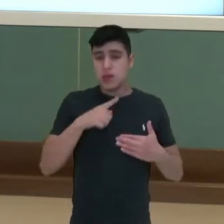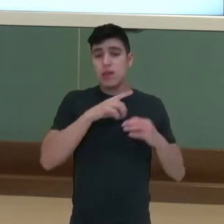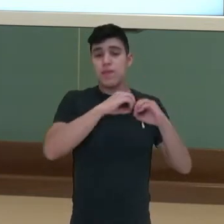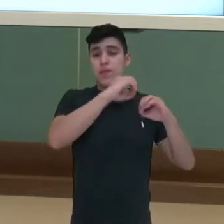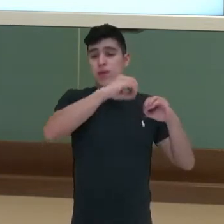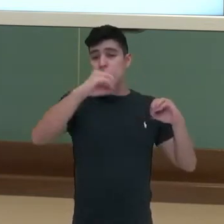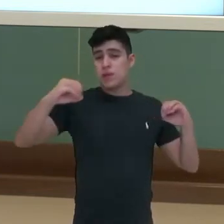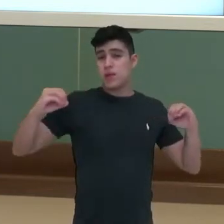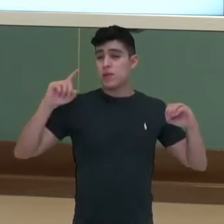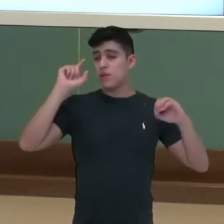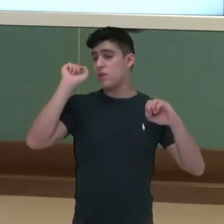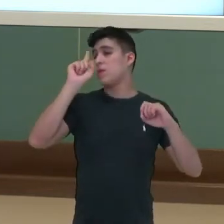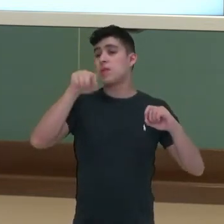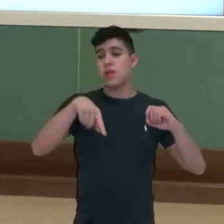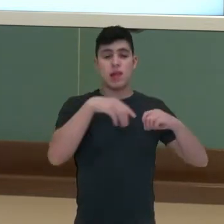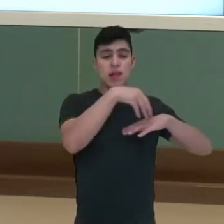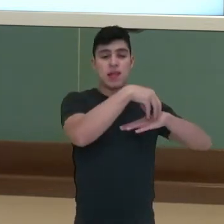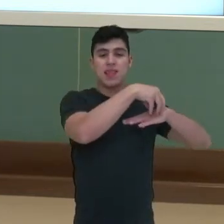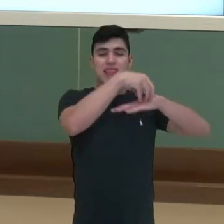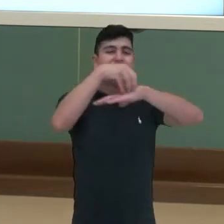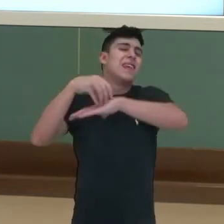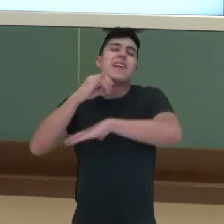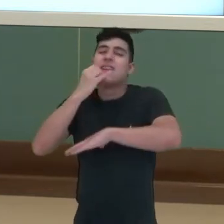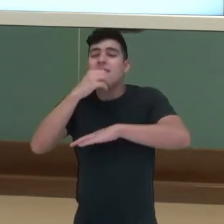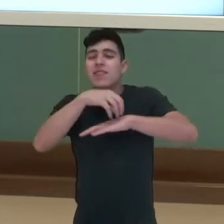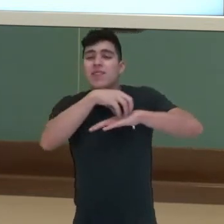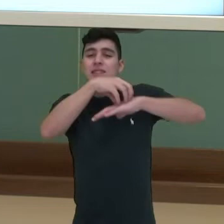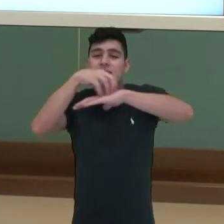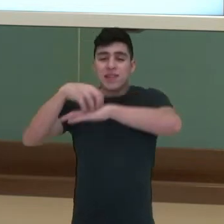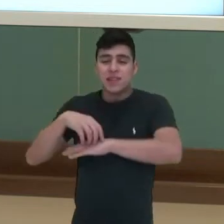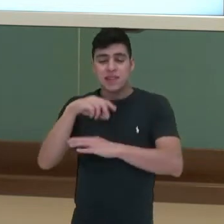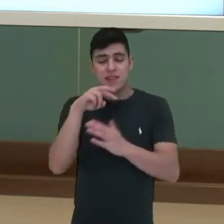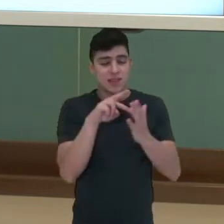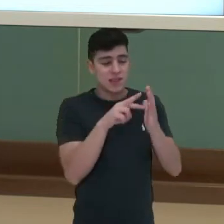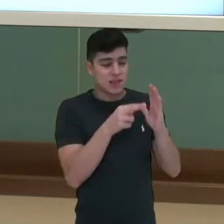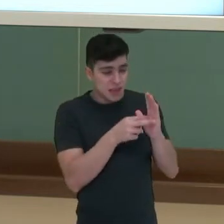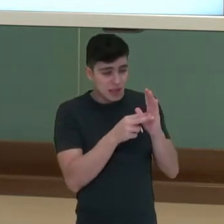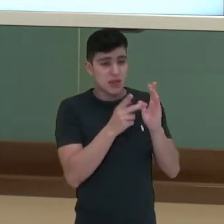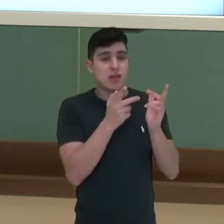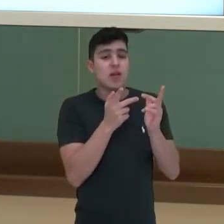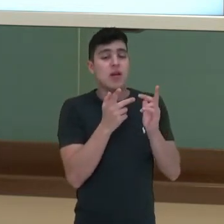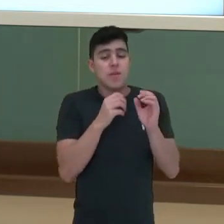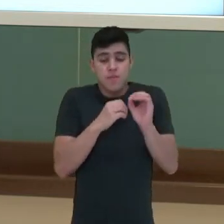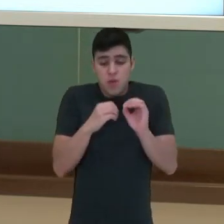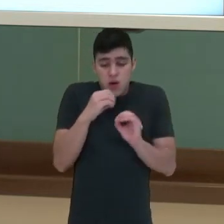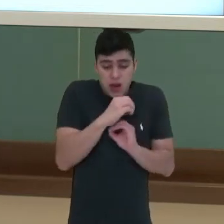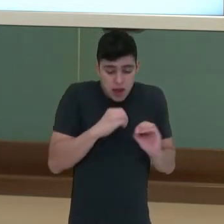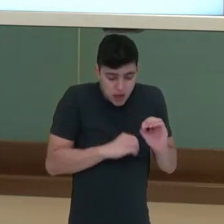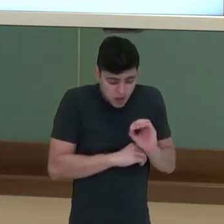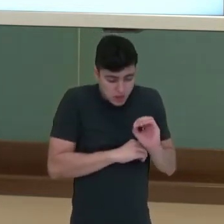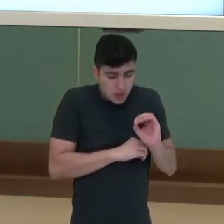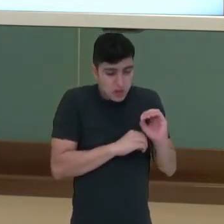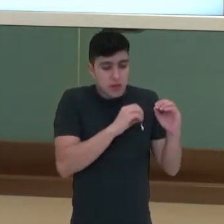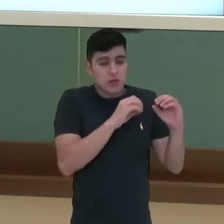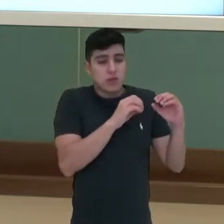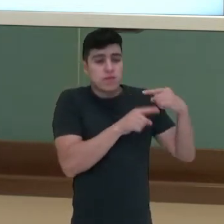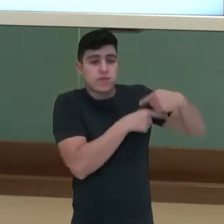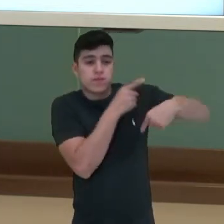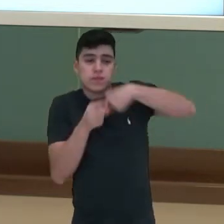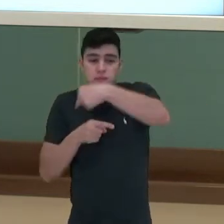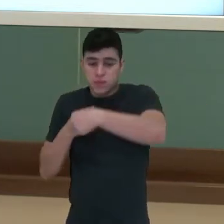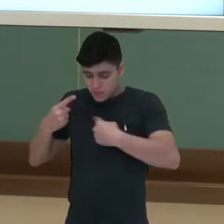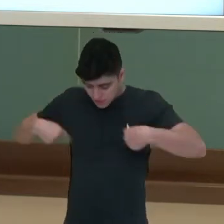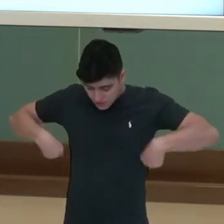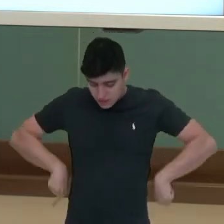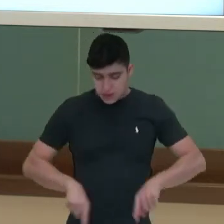são transportadoras, que permitem o transporte de inúmeras moléculas para a sobrevivência das nossas